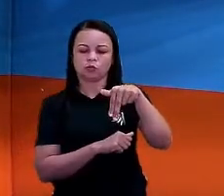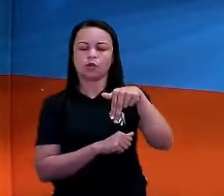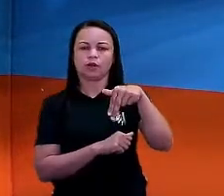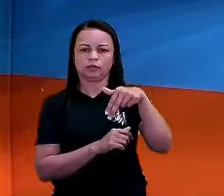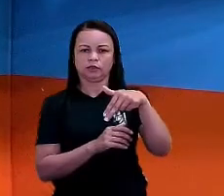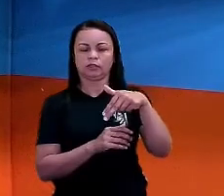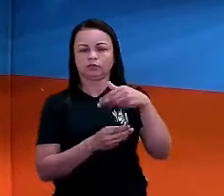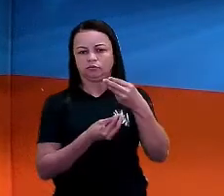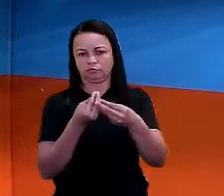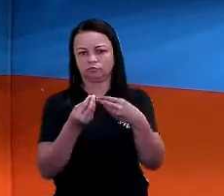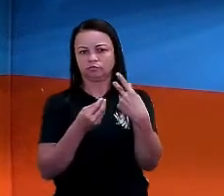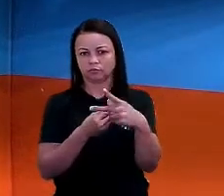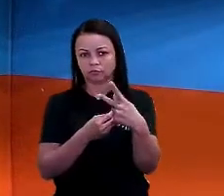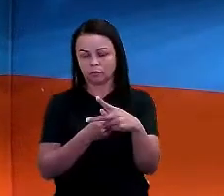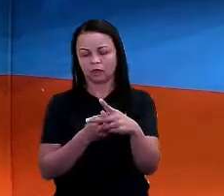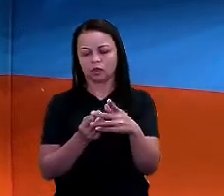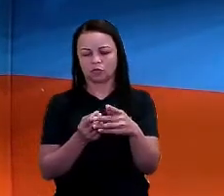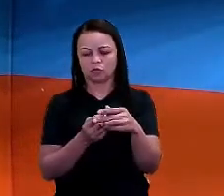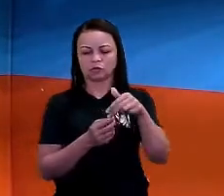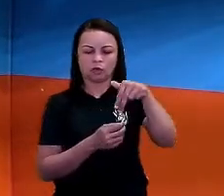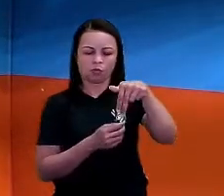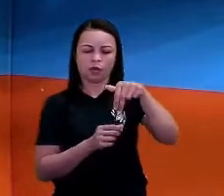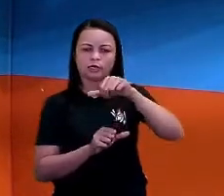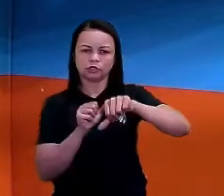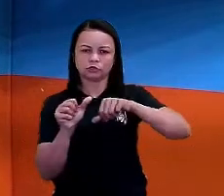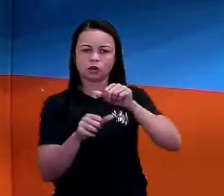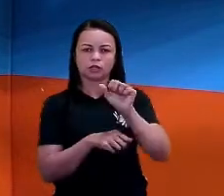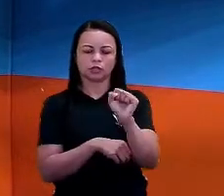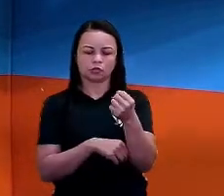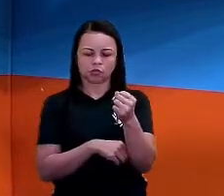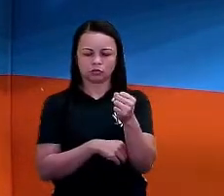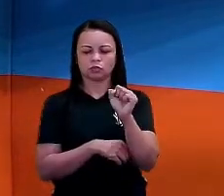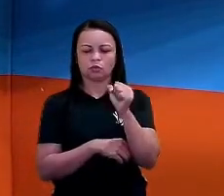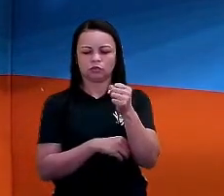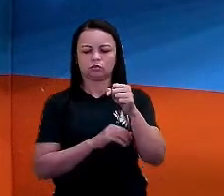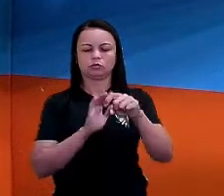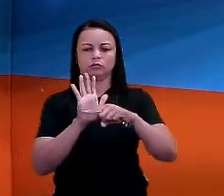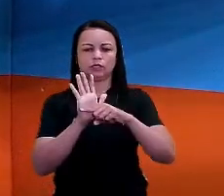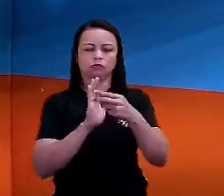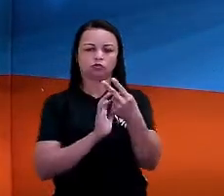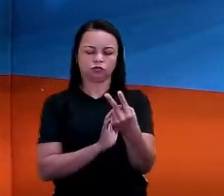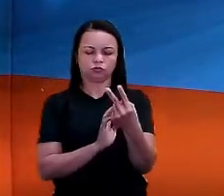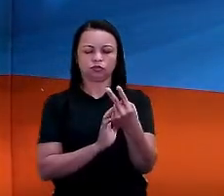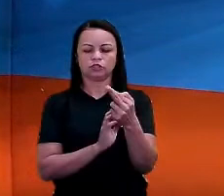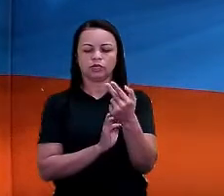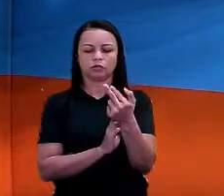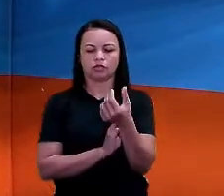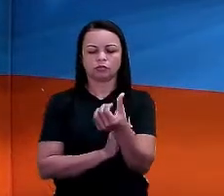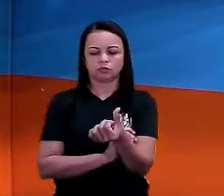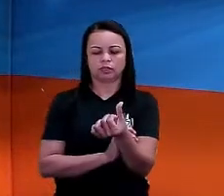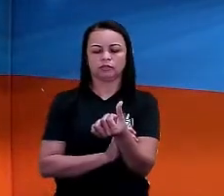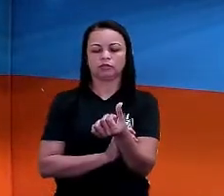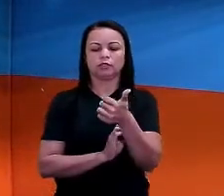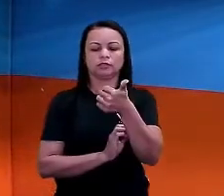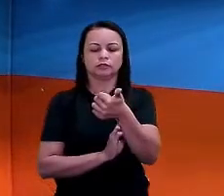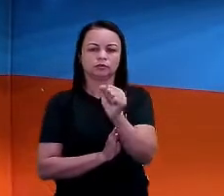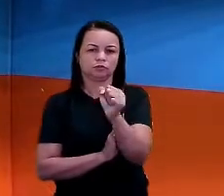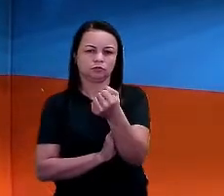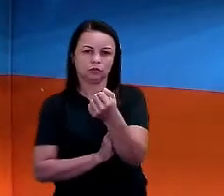na fórmula, né, onde tem o n, eu vou ter 8 menos 2, que vai ser 6. 180 vezes